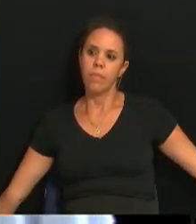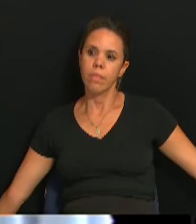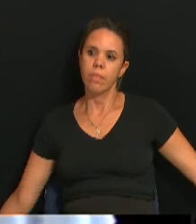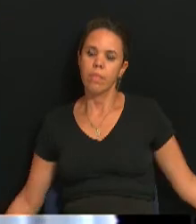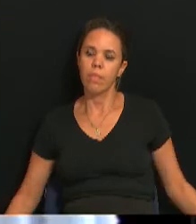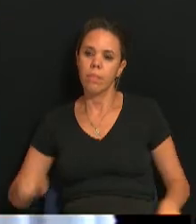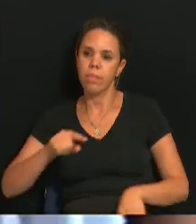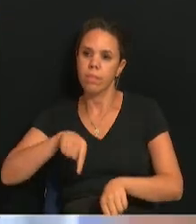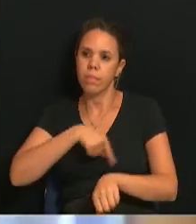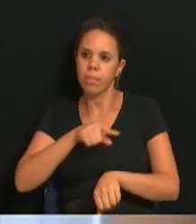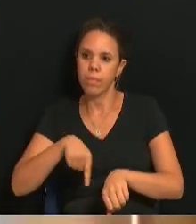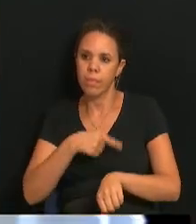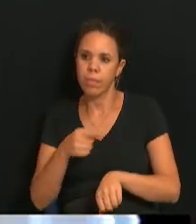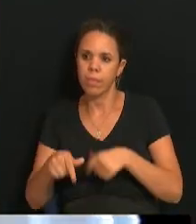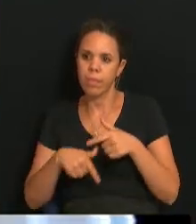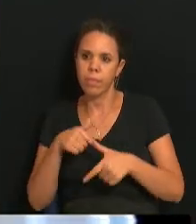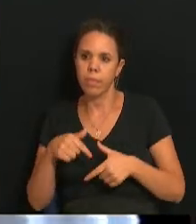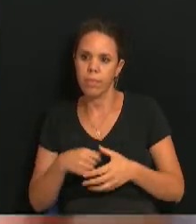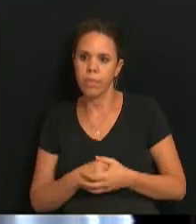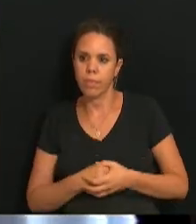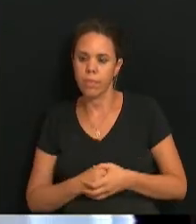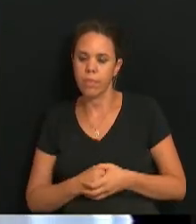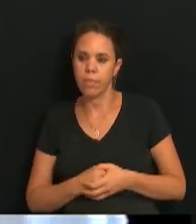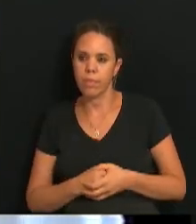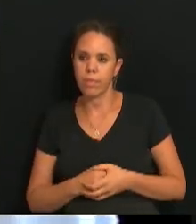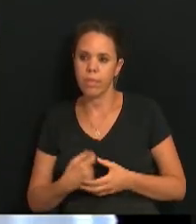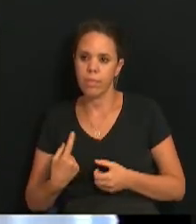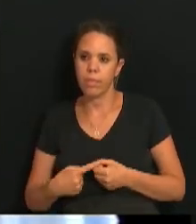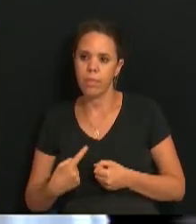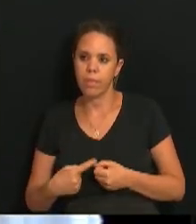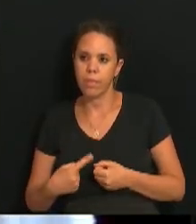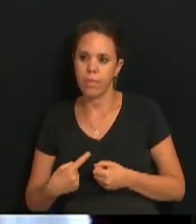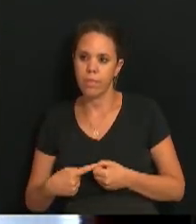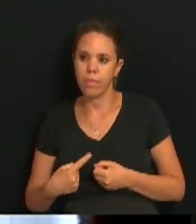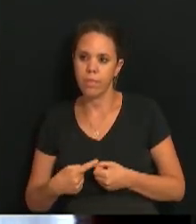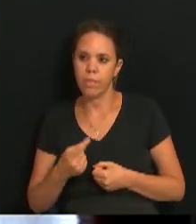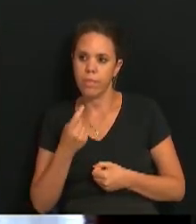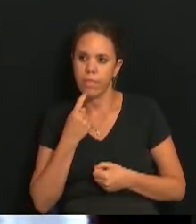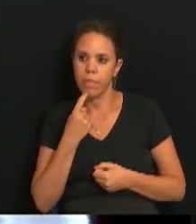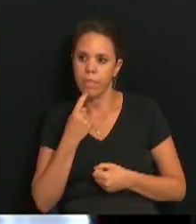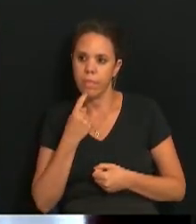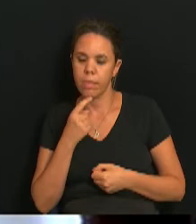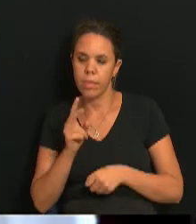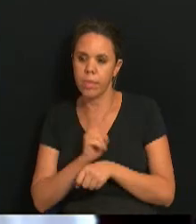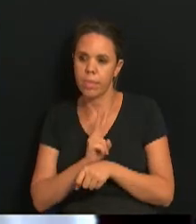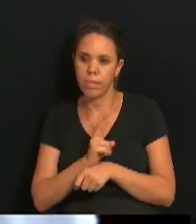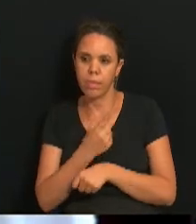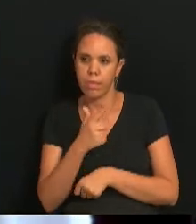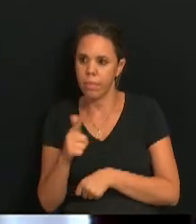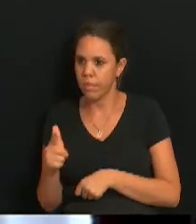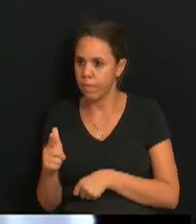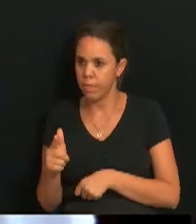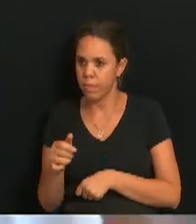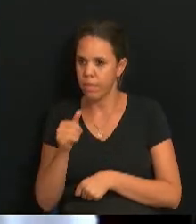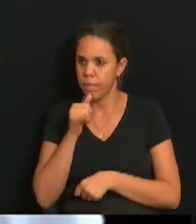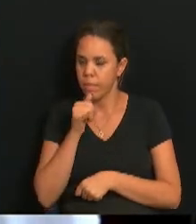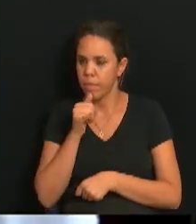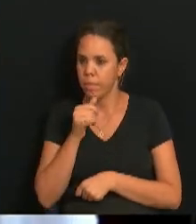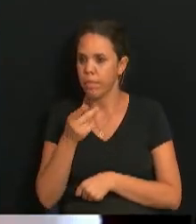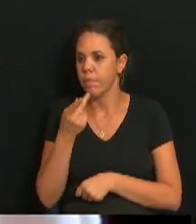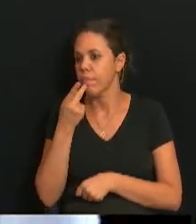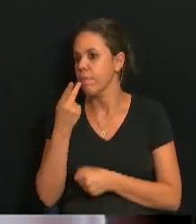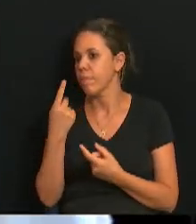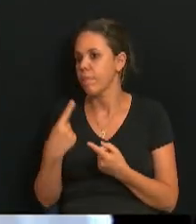terços, 1 terço, que no município de Campinas a agente monitor não tem, é exemplar para dizer por